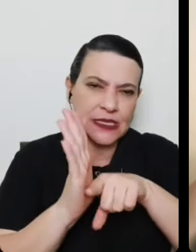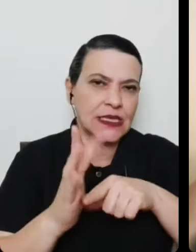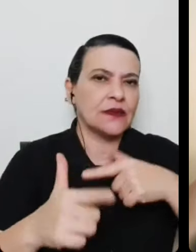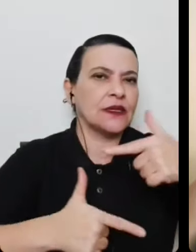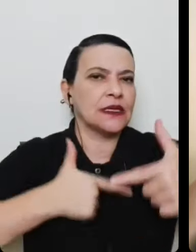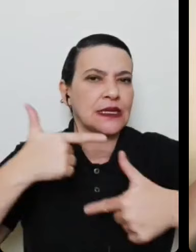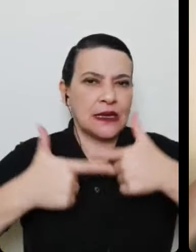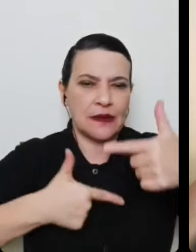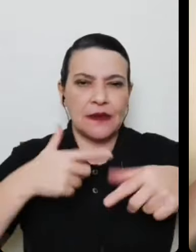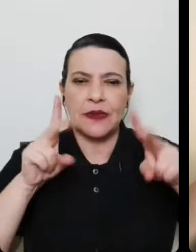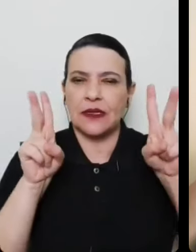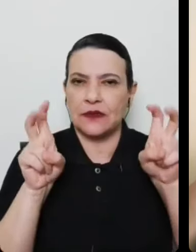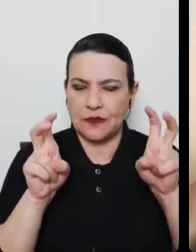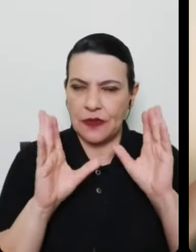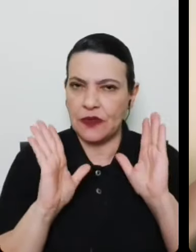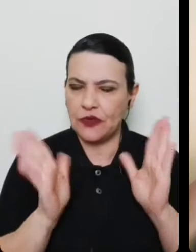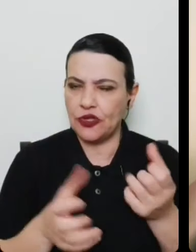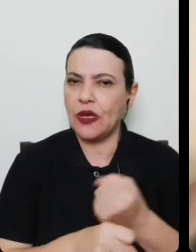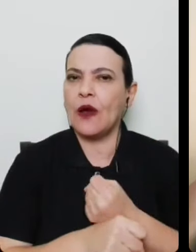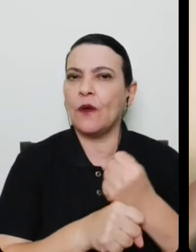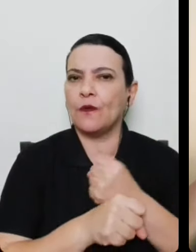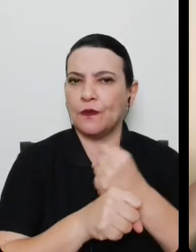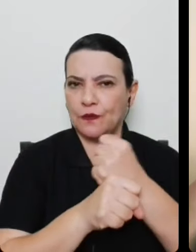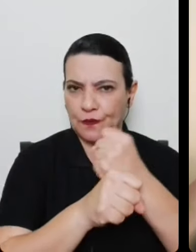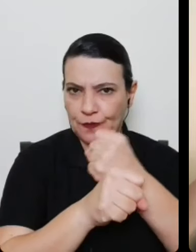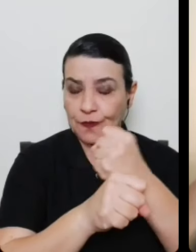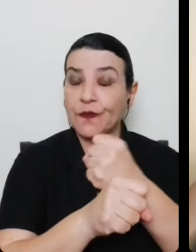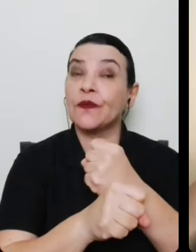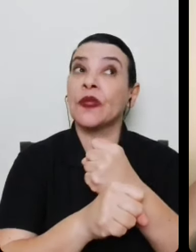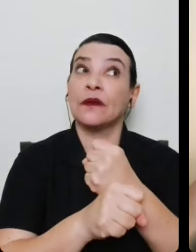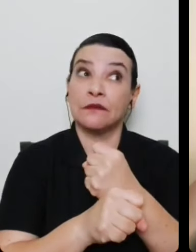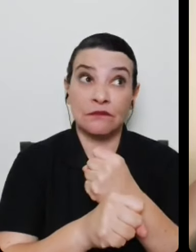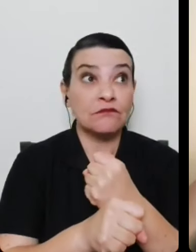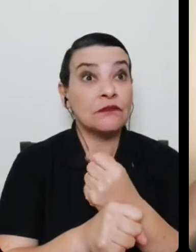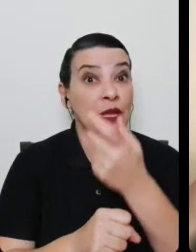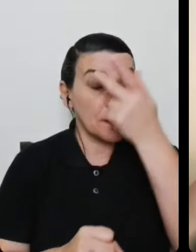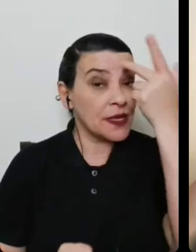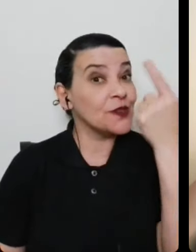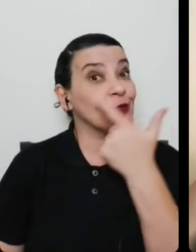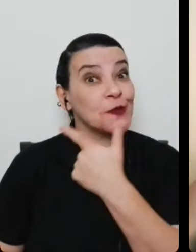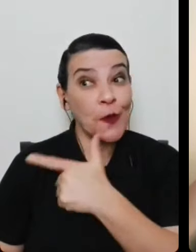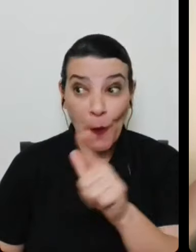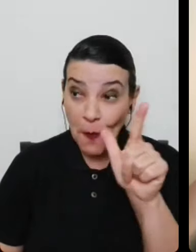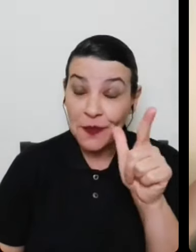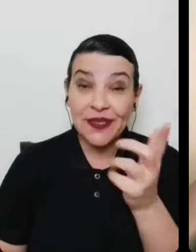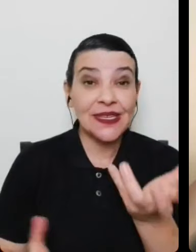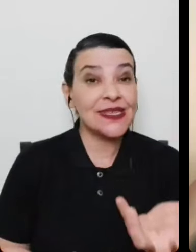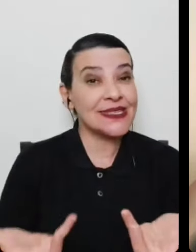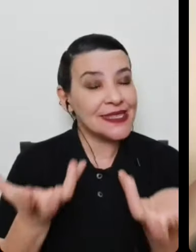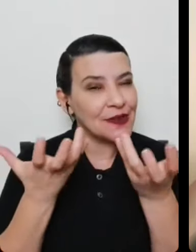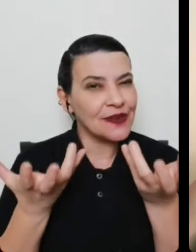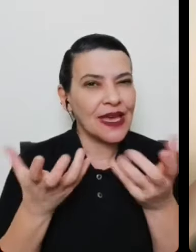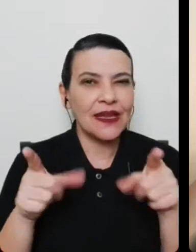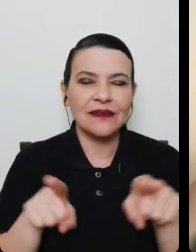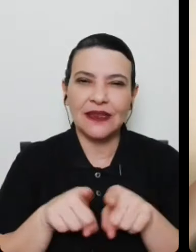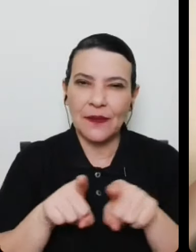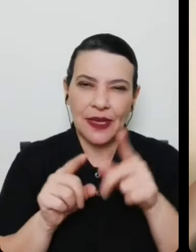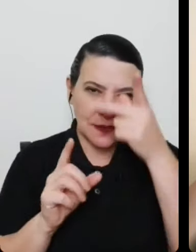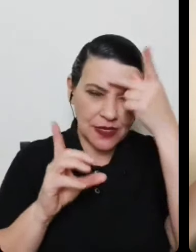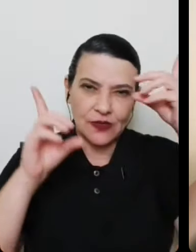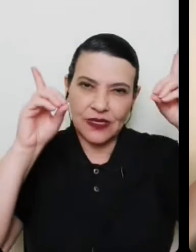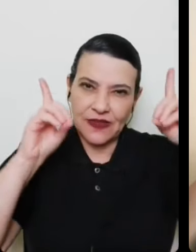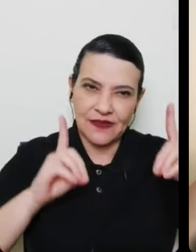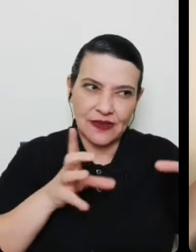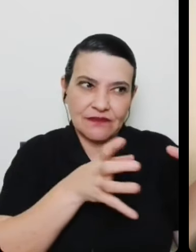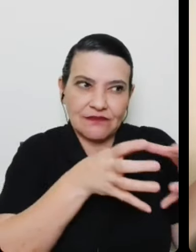tema há alguns anos. Então, outras pessoas eu quero levar. Outras pessoas com deficiência para esses